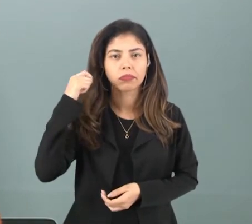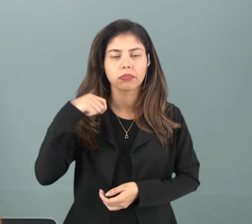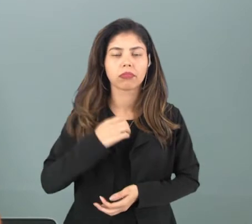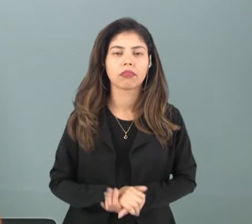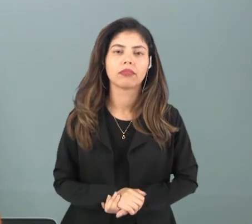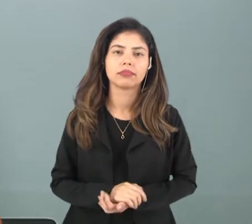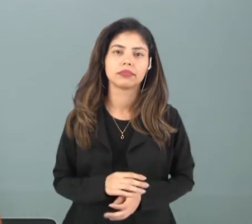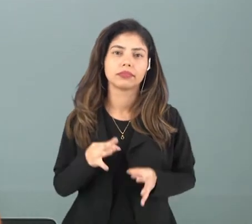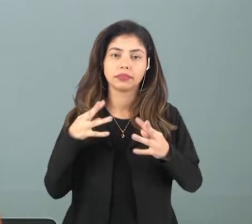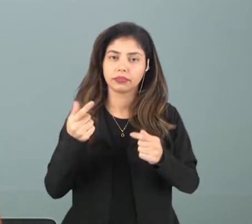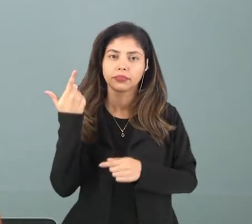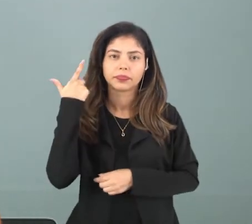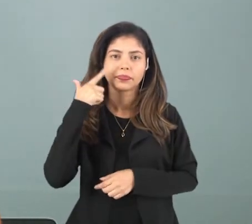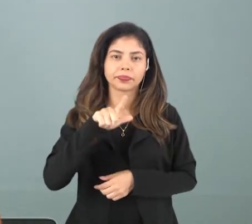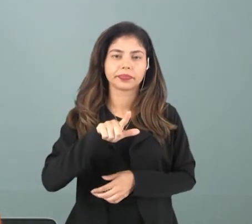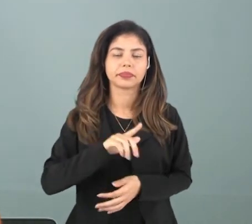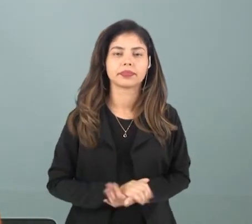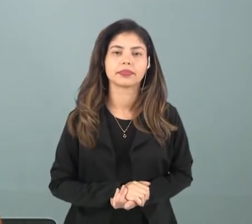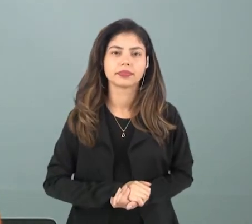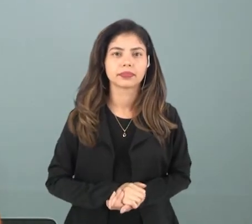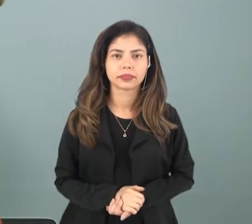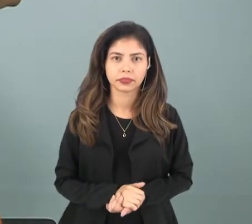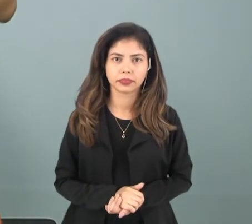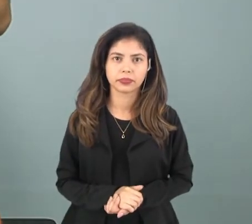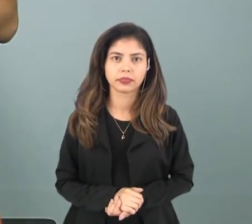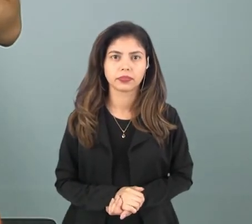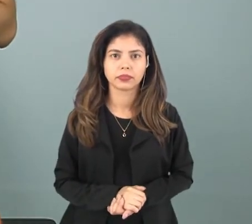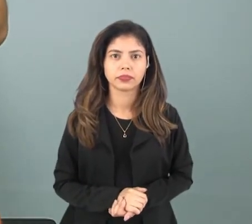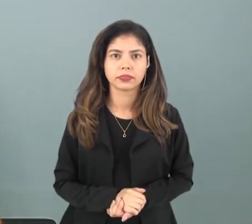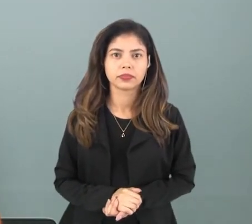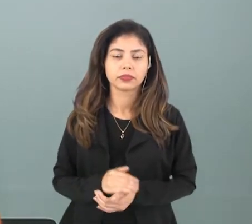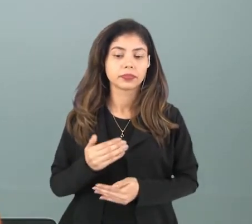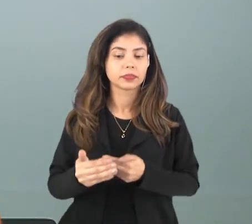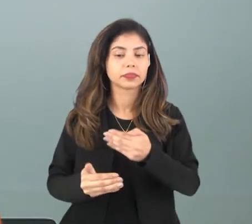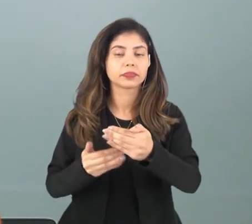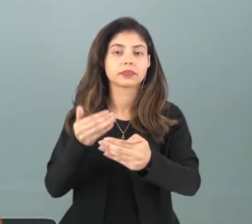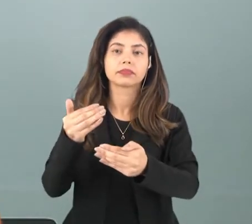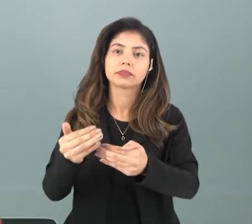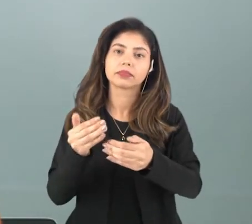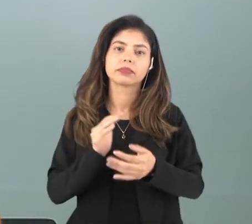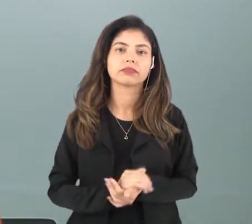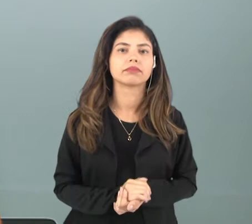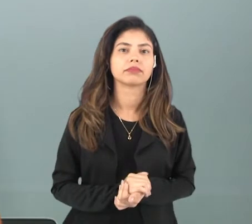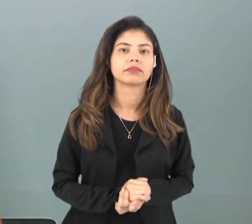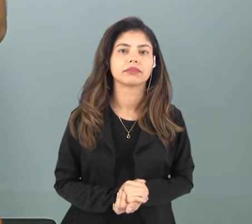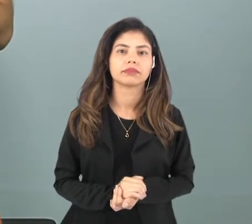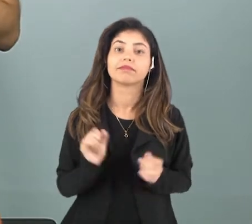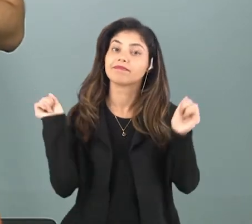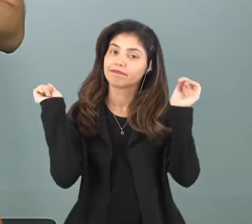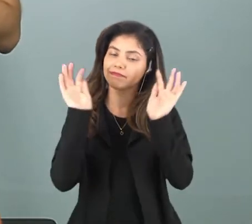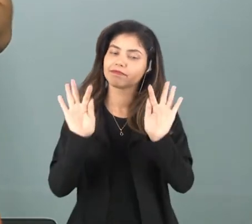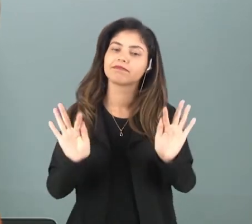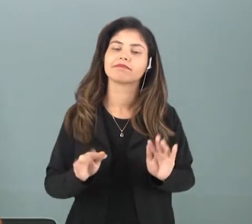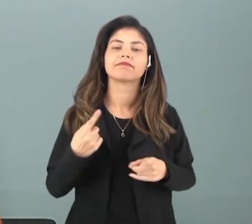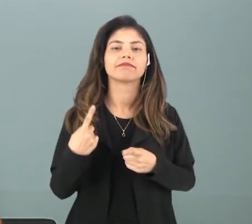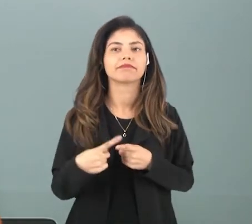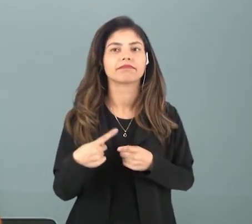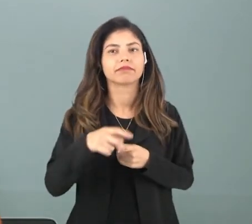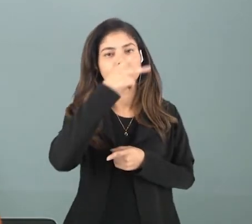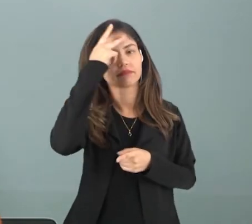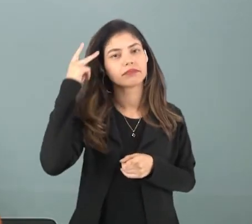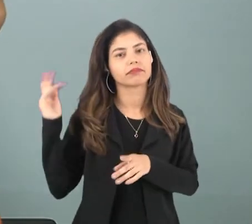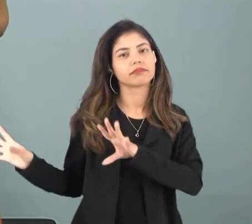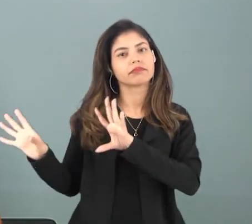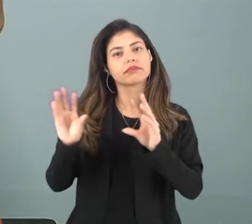elas conseguem, né? Conseguiram evoluir. E a gente fica bastante feliz, né? Porque foram pessoas que